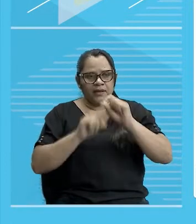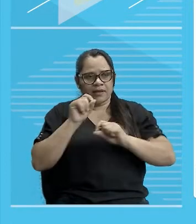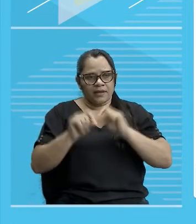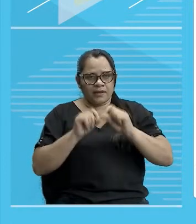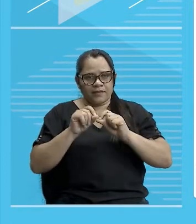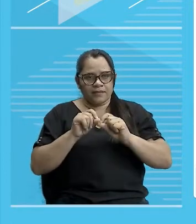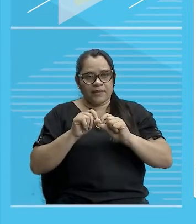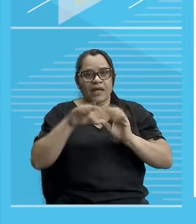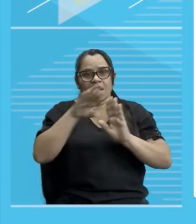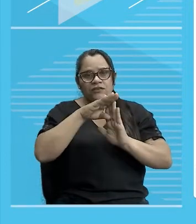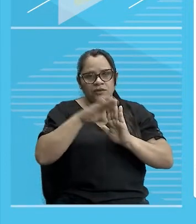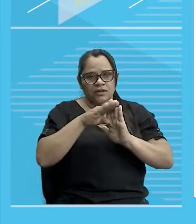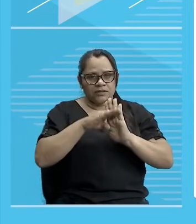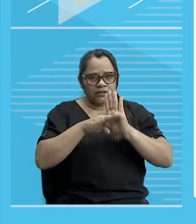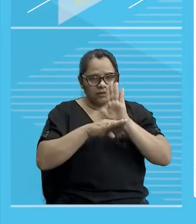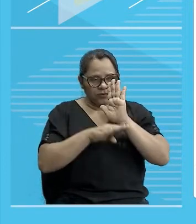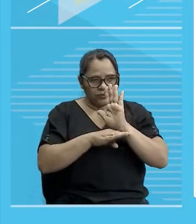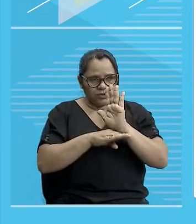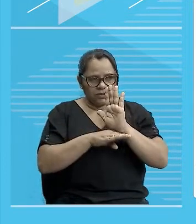esses pontos